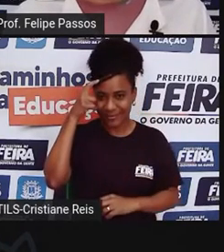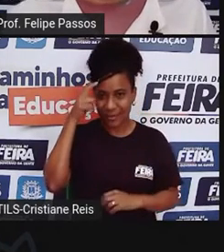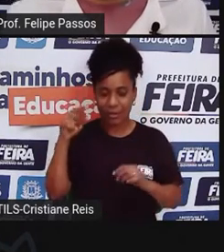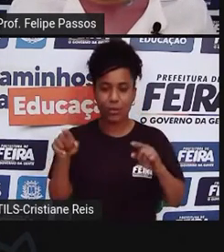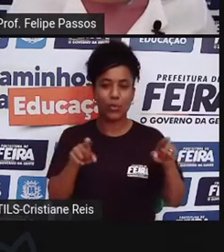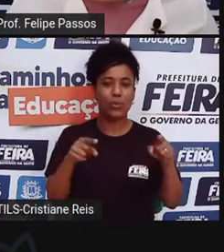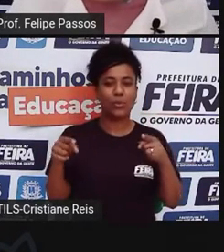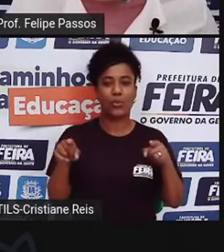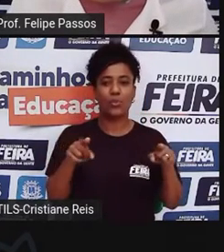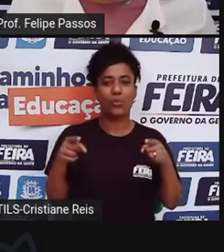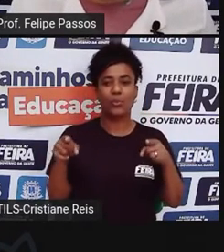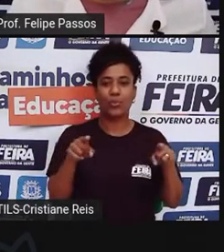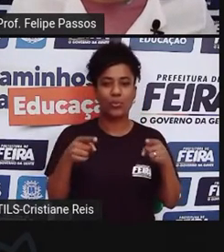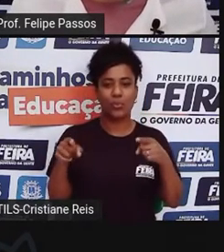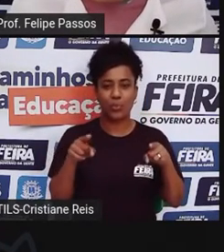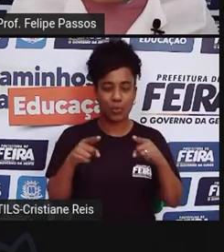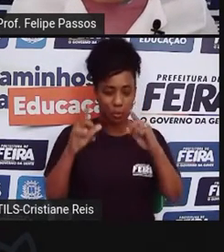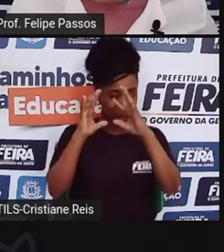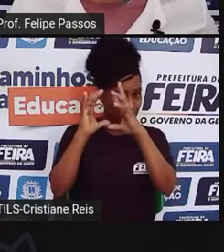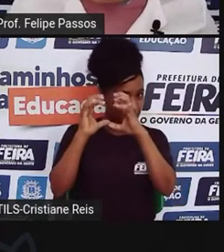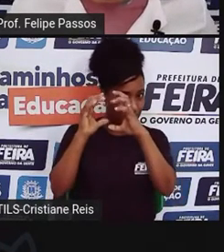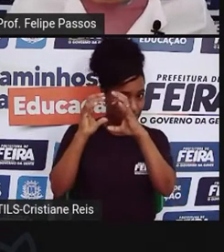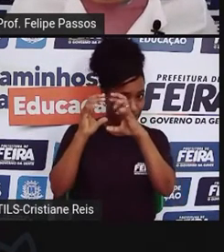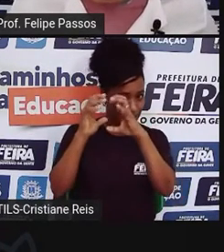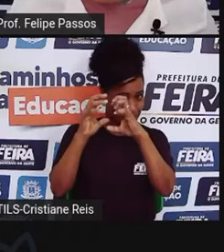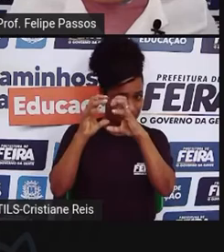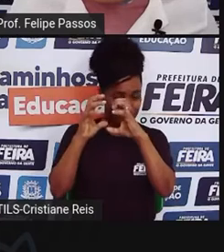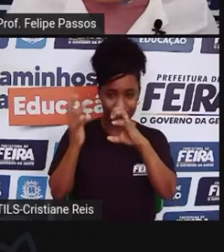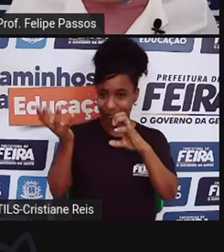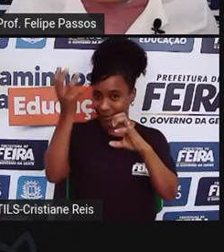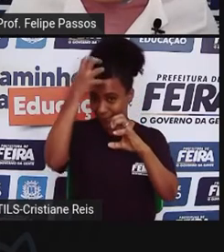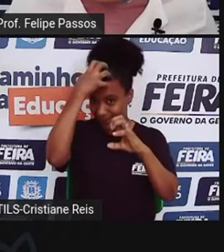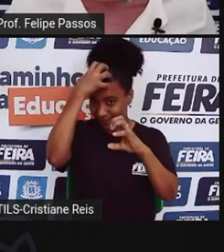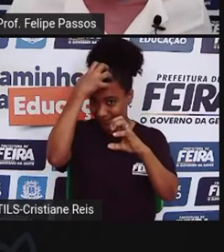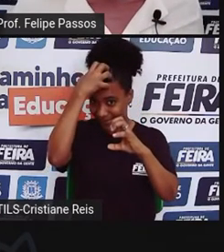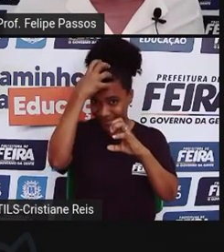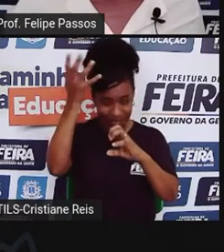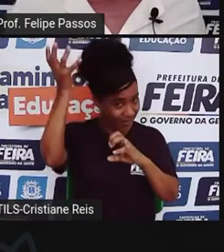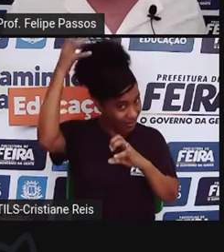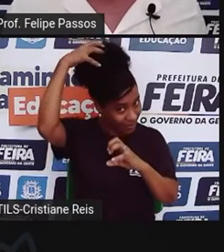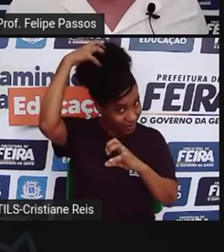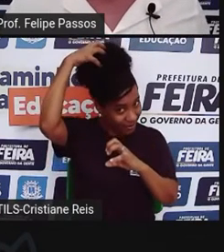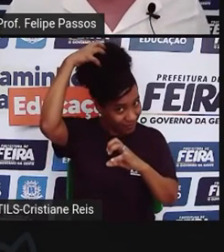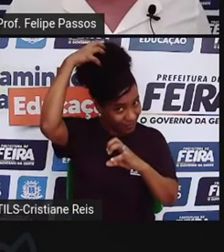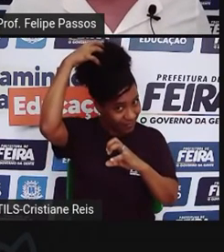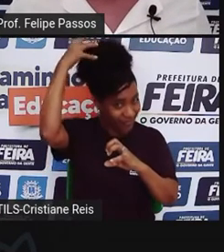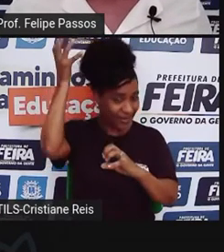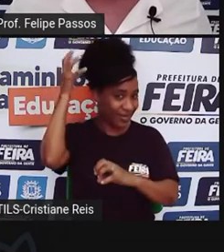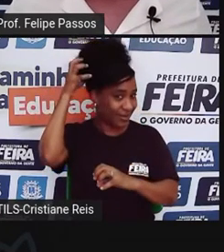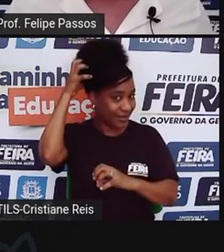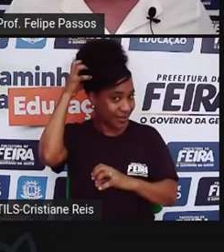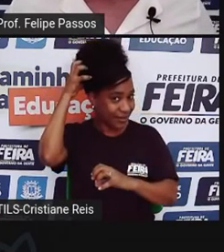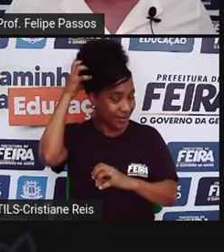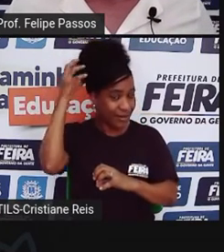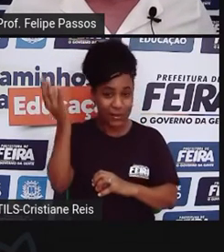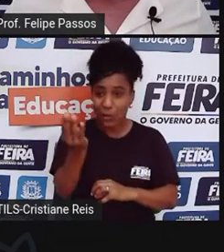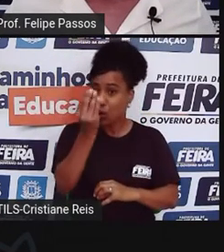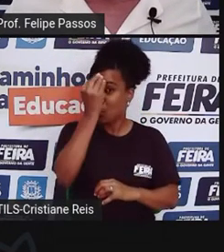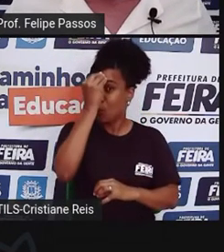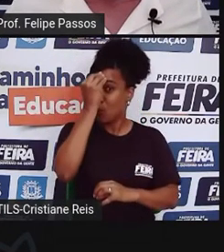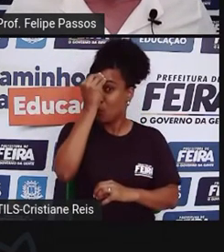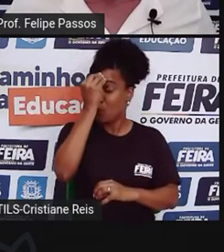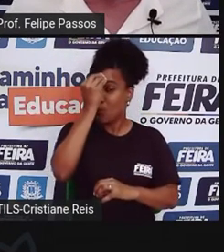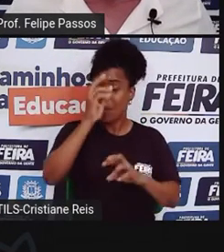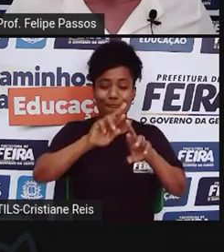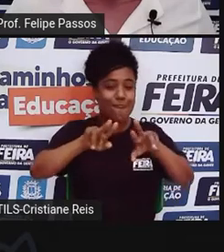cérebro. O lobo frontal mexe com a questão da linguagem, mexe com a questão da memorização, mexe